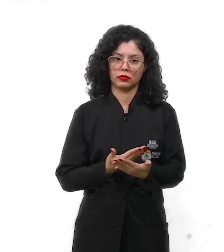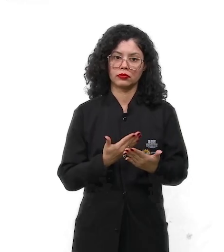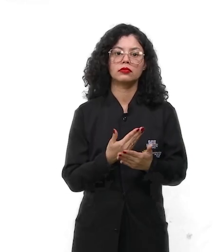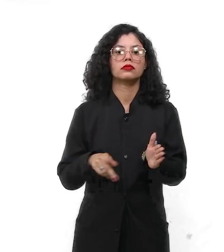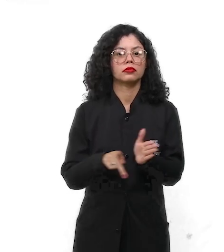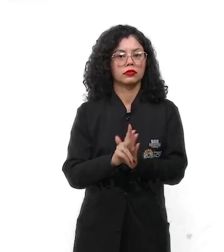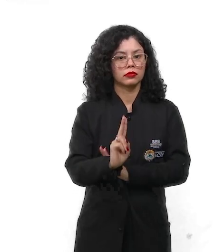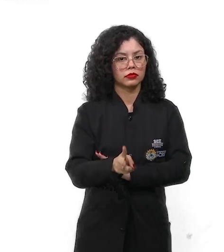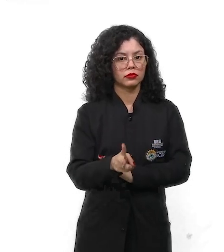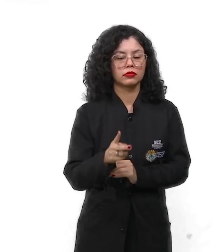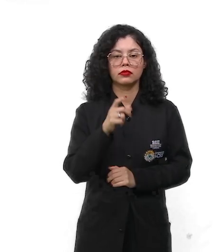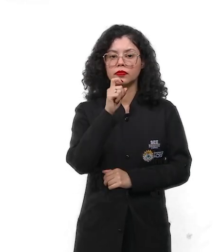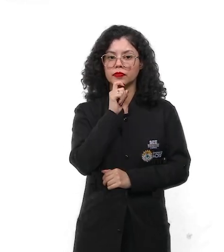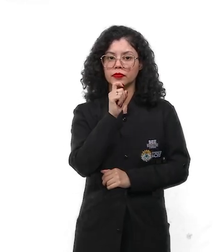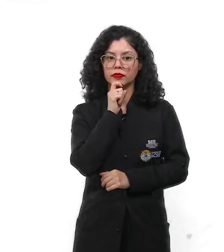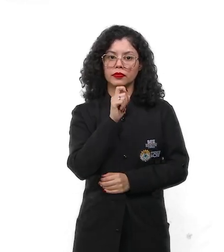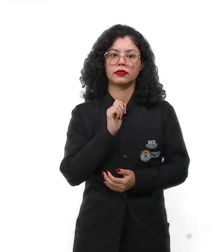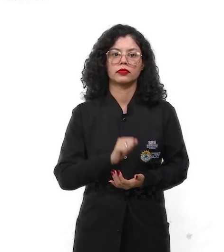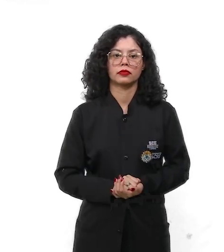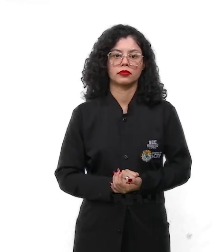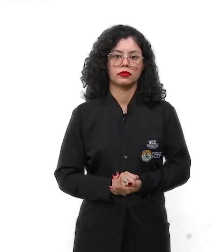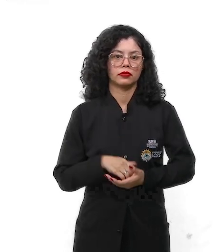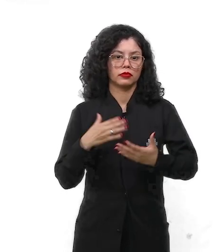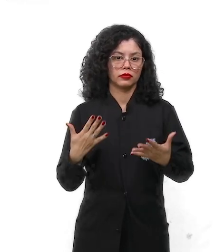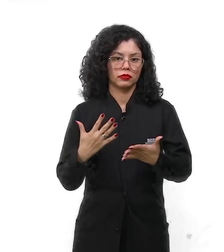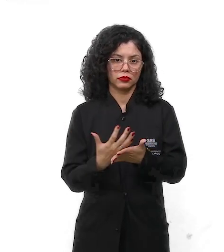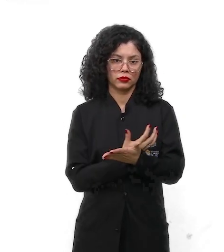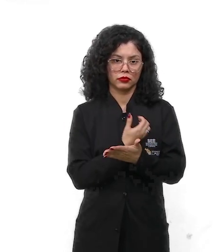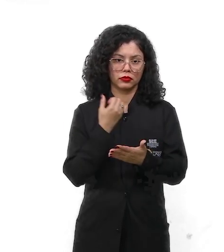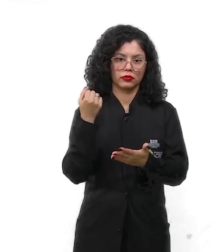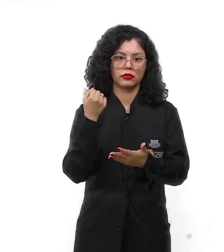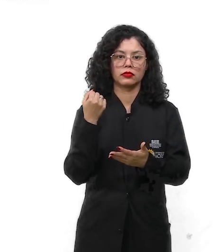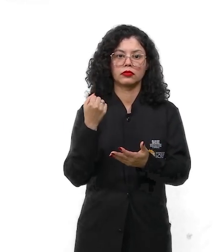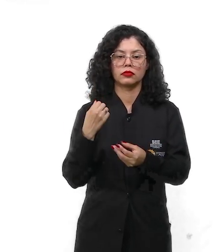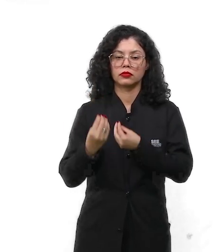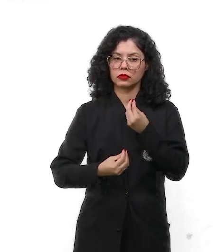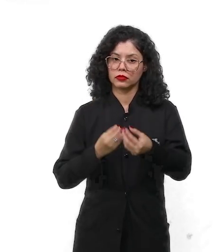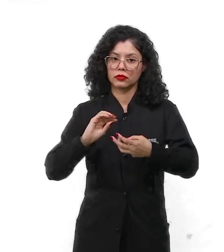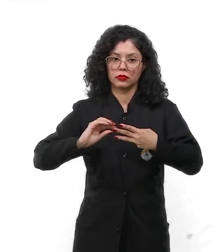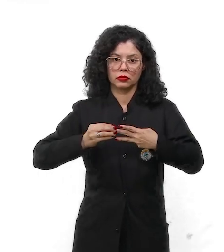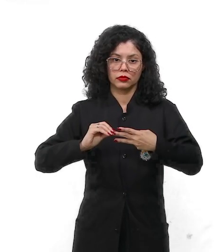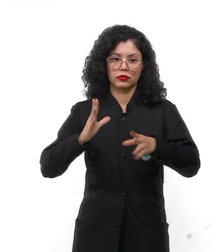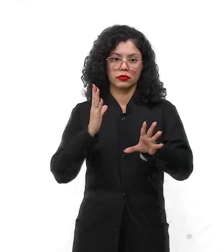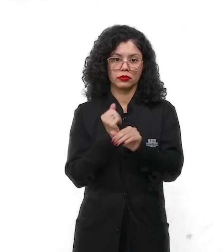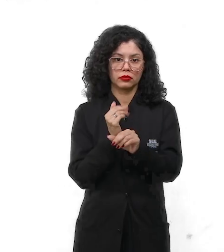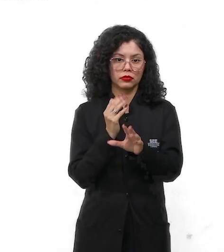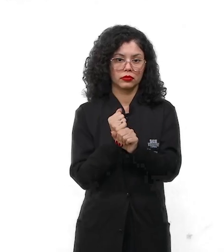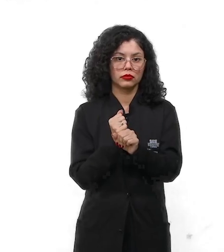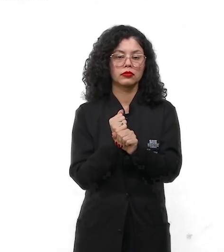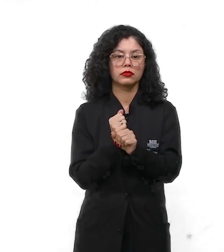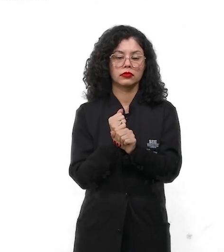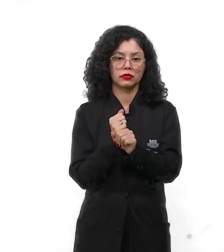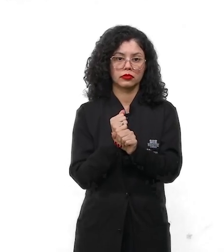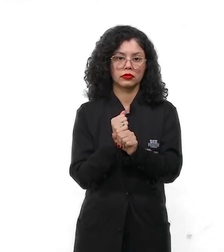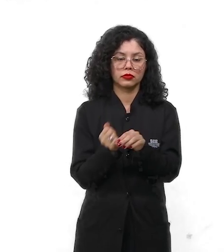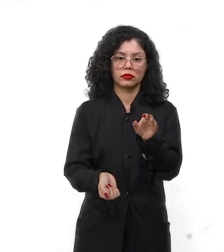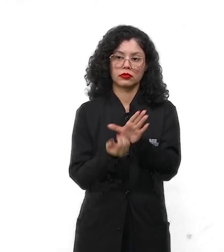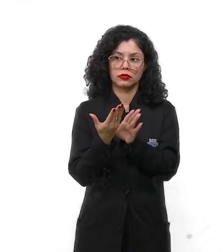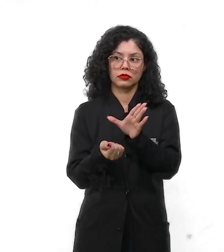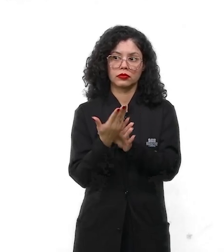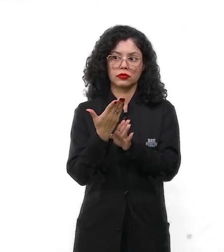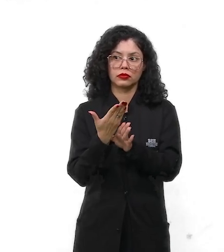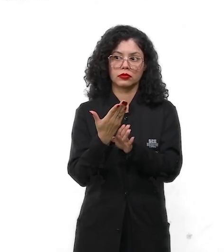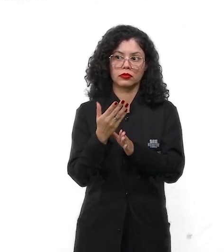Daí, daria ou dá para tirar essas células somáticas e reproduzi-las lá